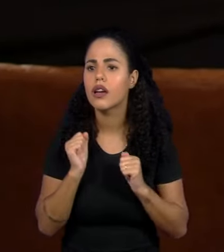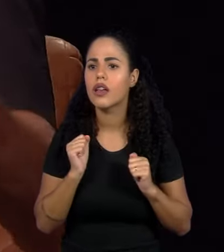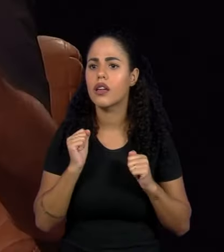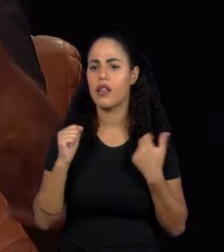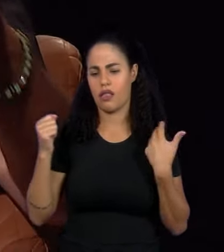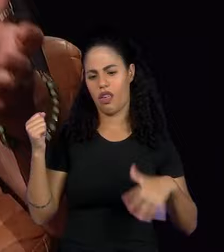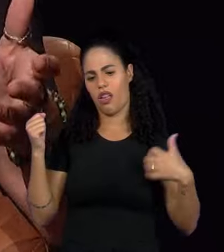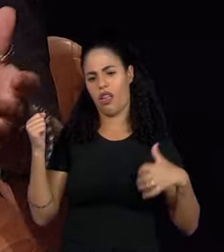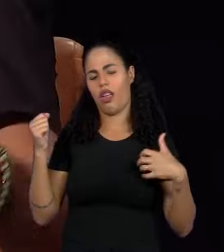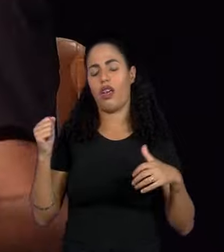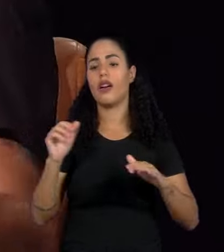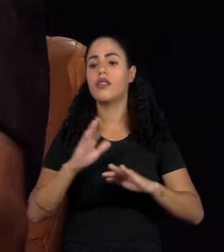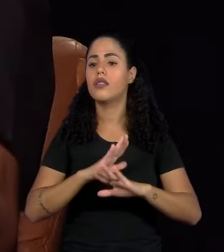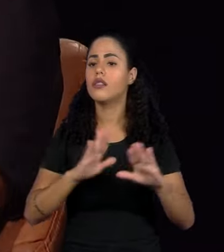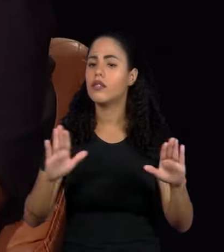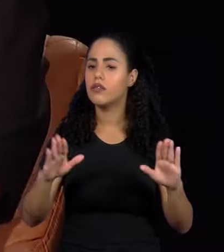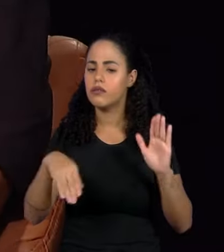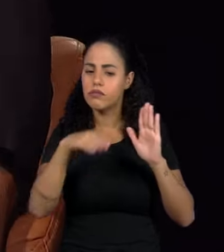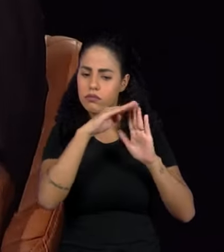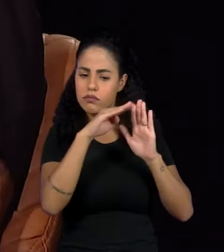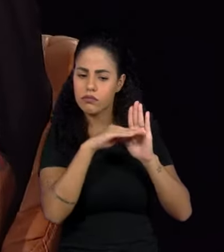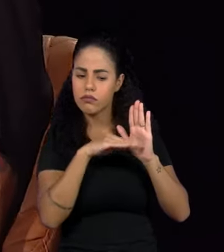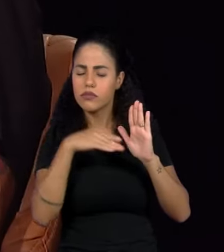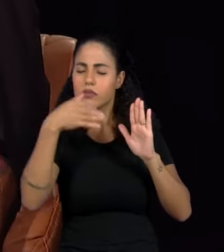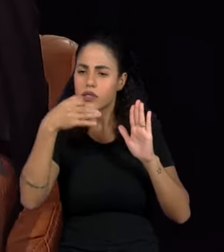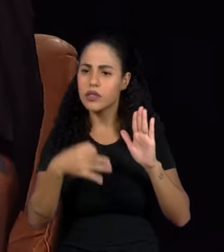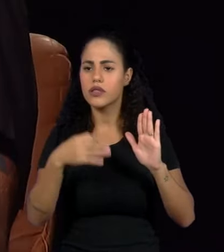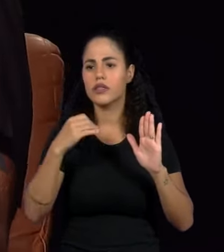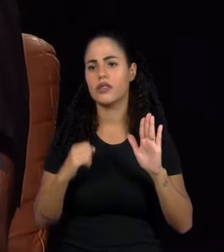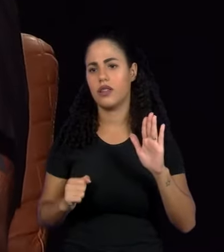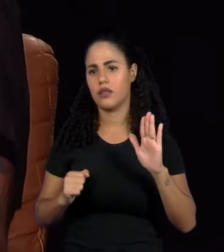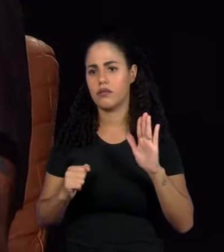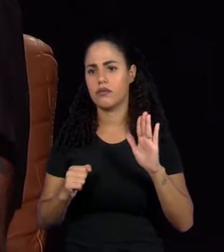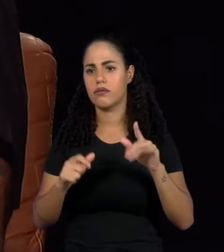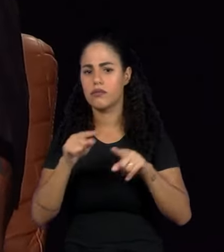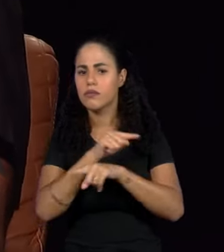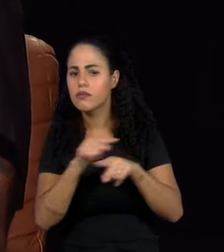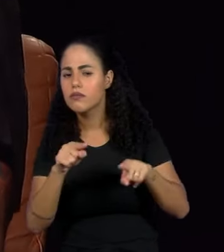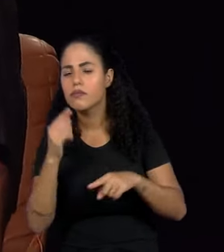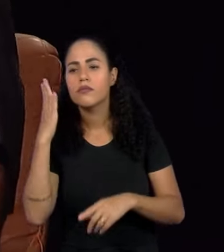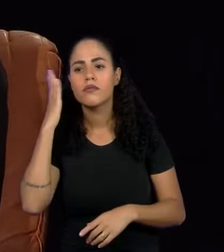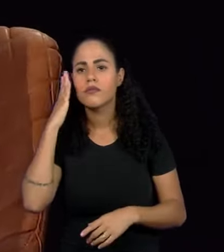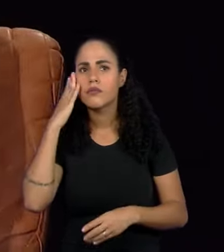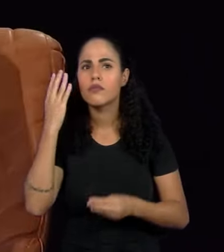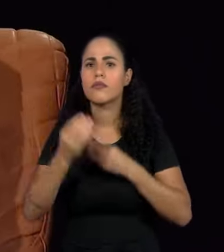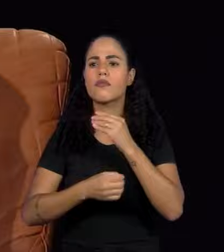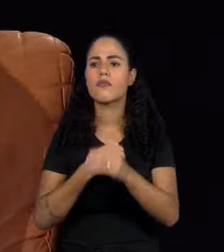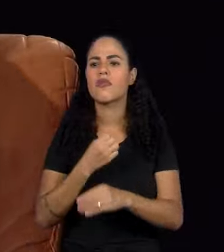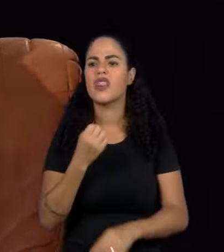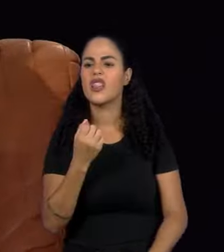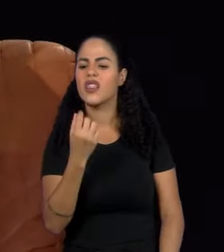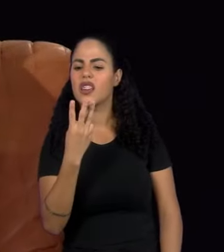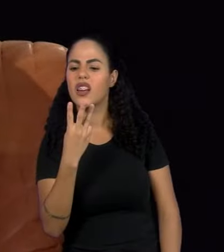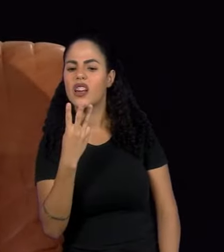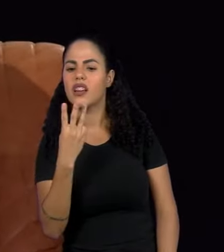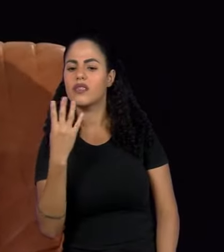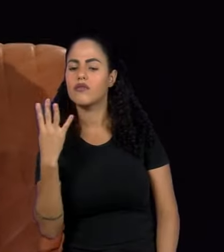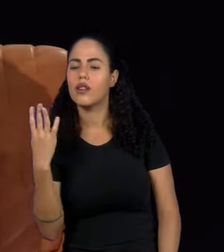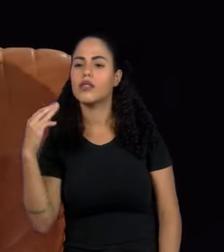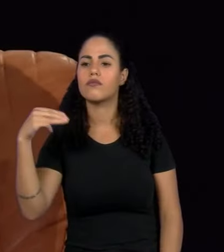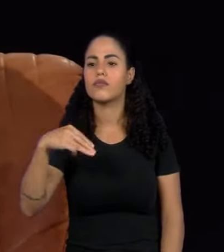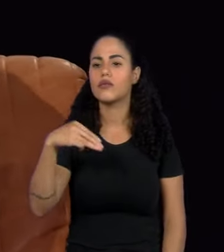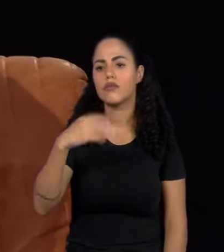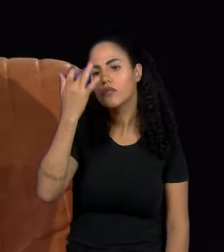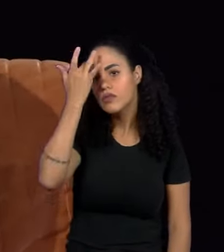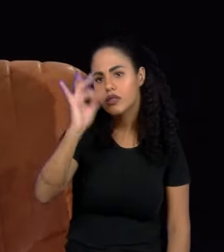extrapolar, porque tem toda uma programação. Mas assim, você tem que ter uma margem de 3, 4 minutos, gente, né? Você não vai parar uma